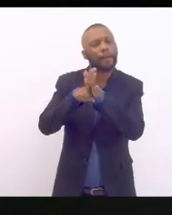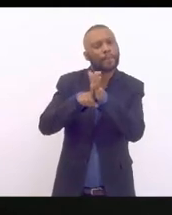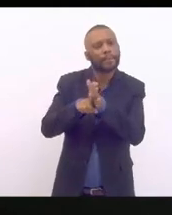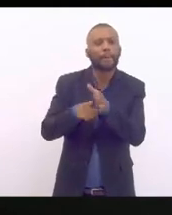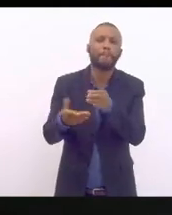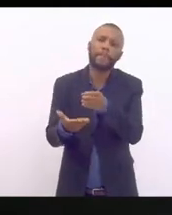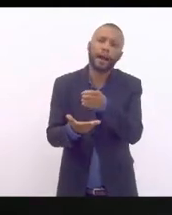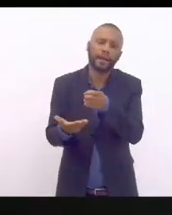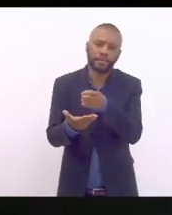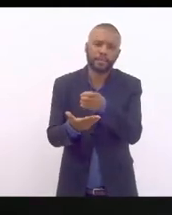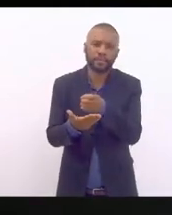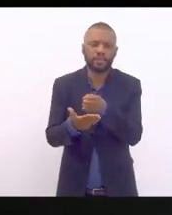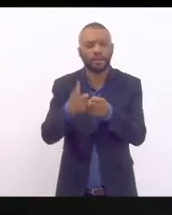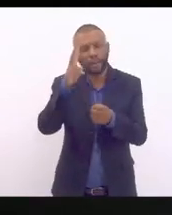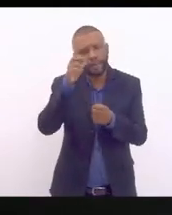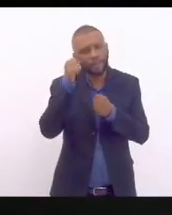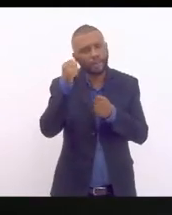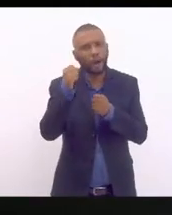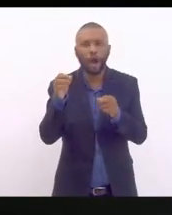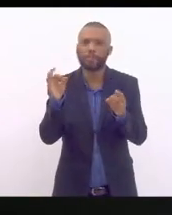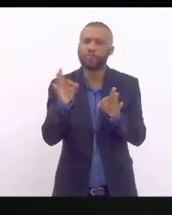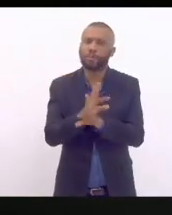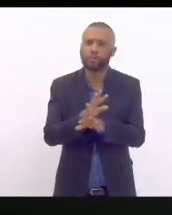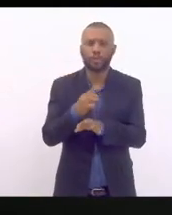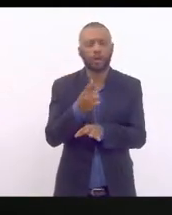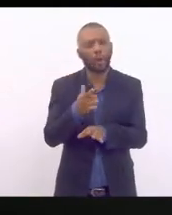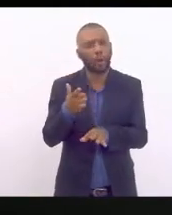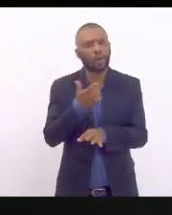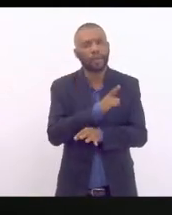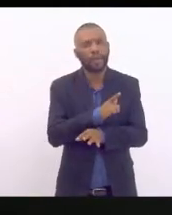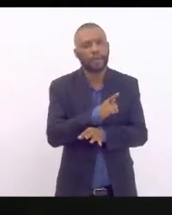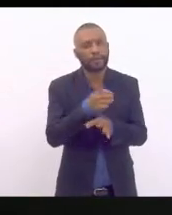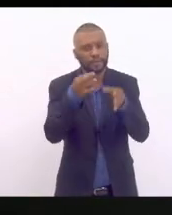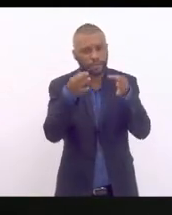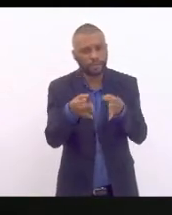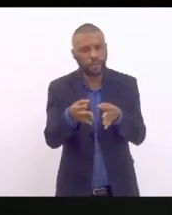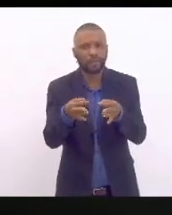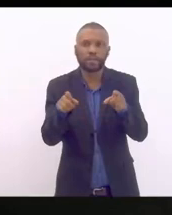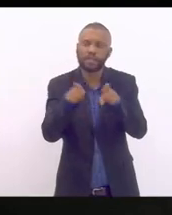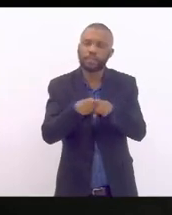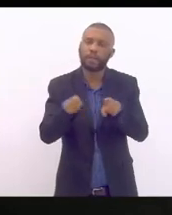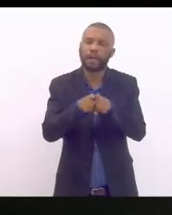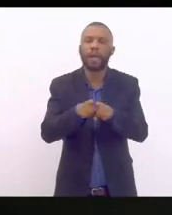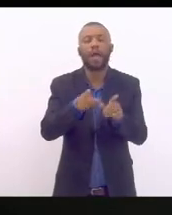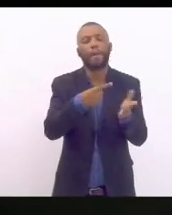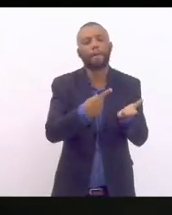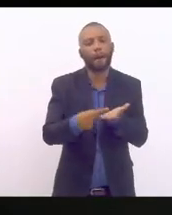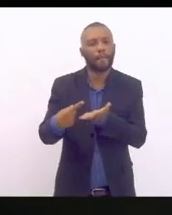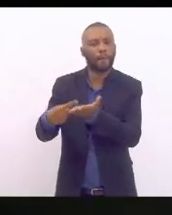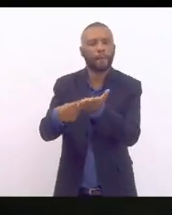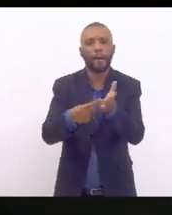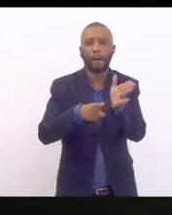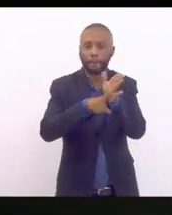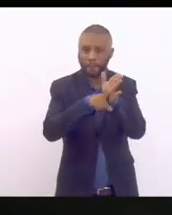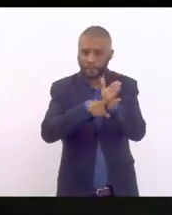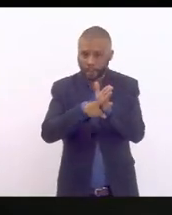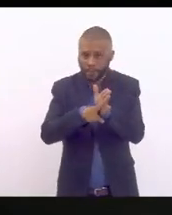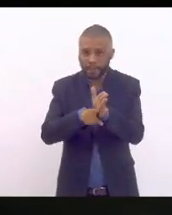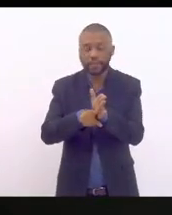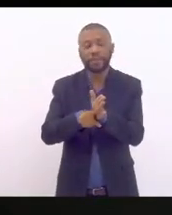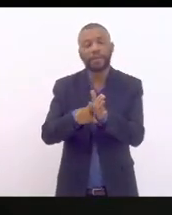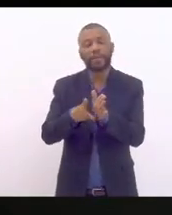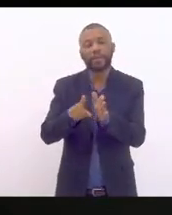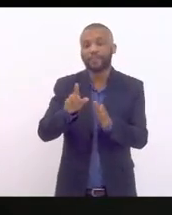básica forte e consolidada a gente consegue também articular pesquisa translacional